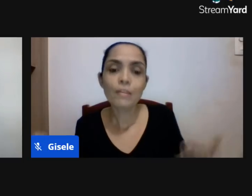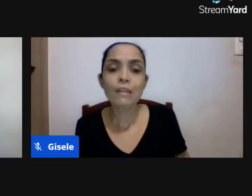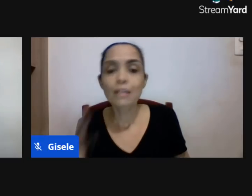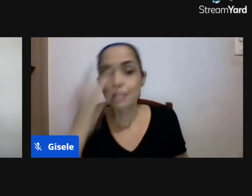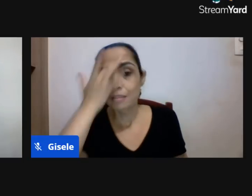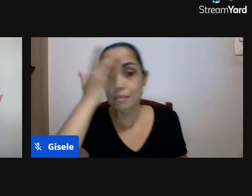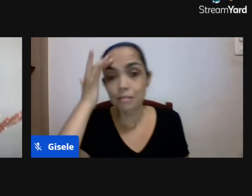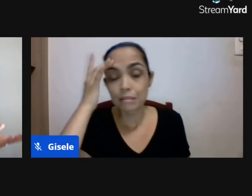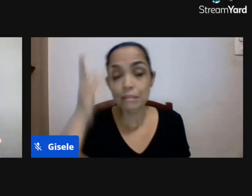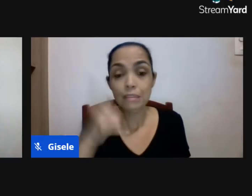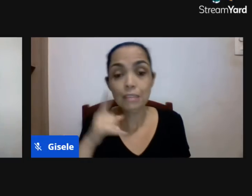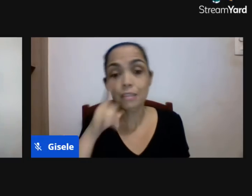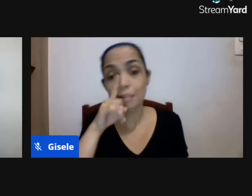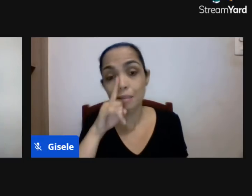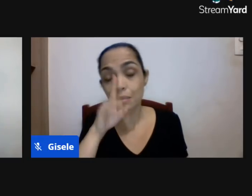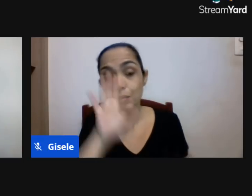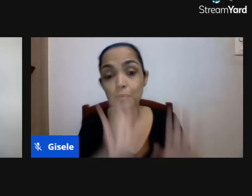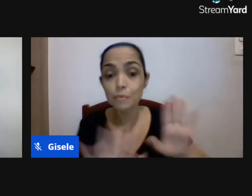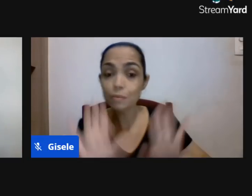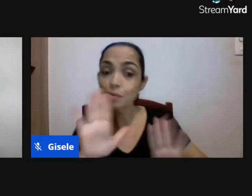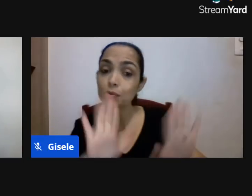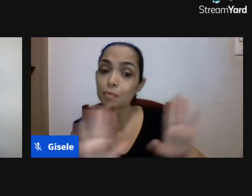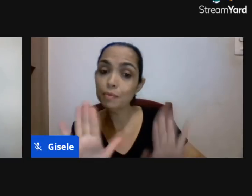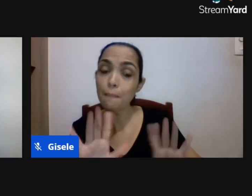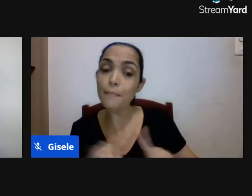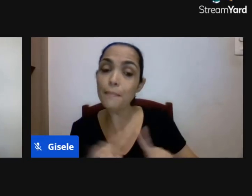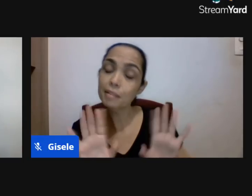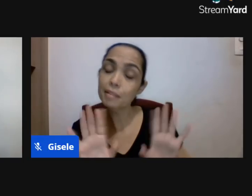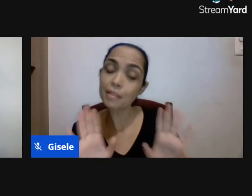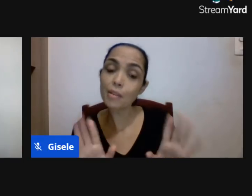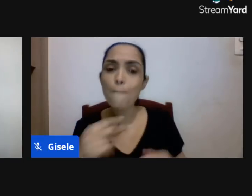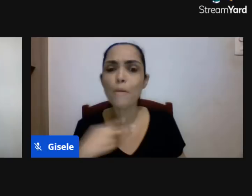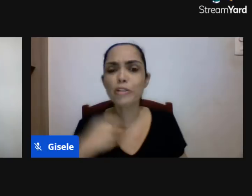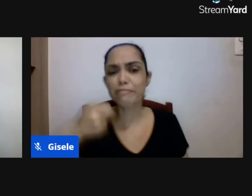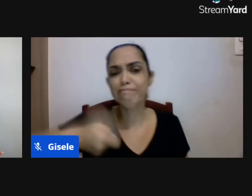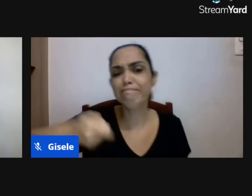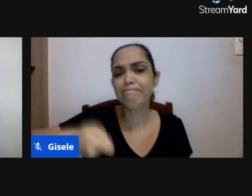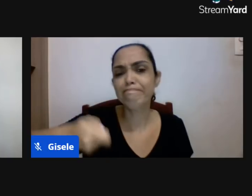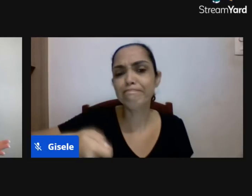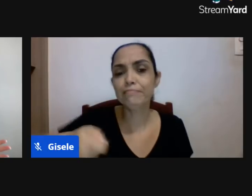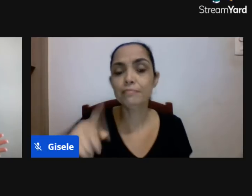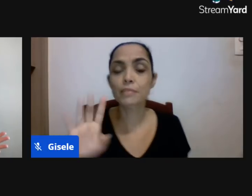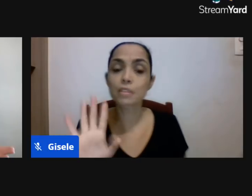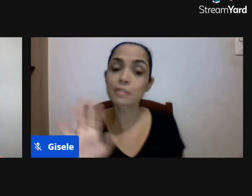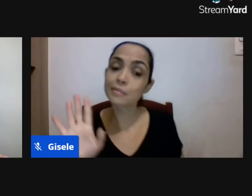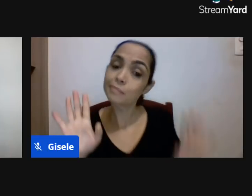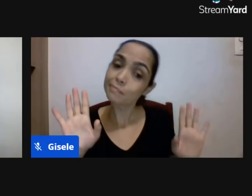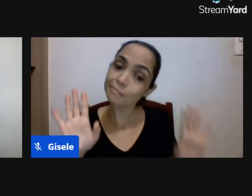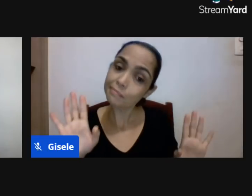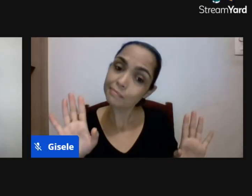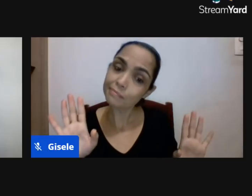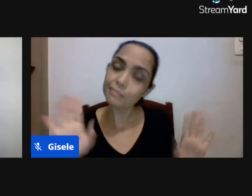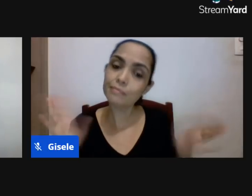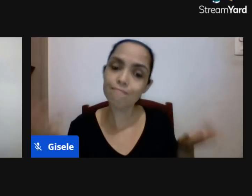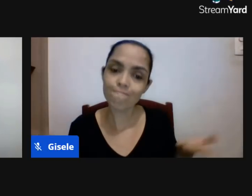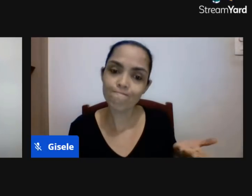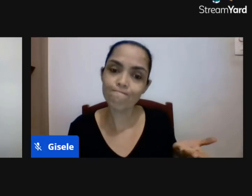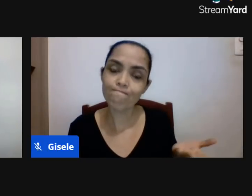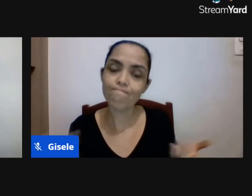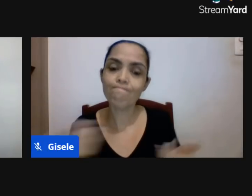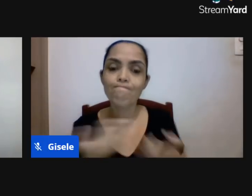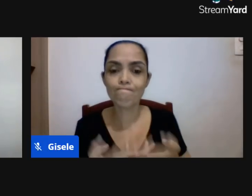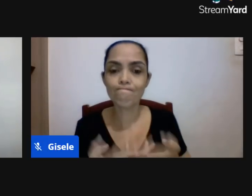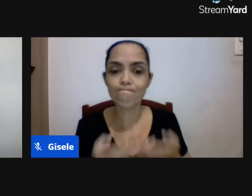processo de prevenção de todo mundo. Mas, por óbvio, a gente não pode obrigar ninguém a ter sua temperatura aferida. Mas o